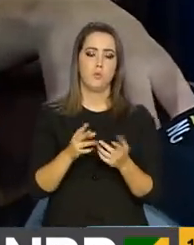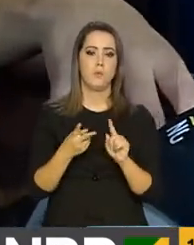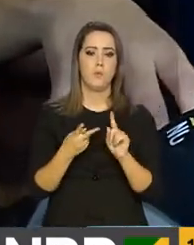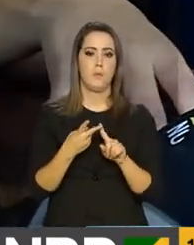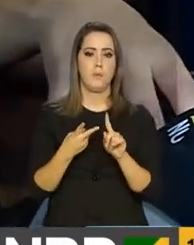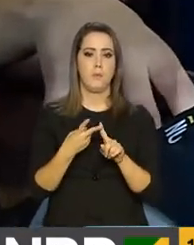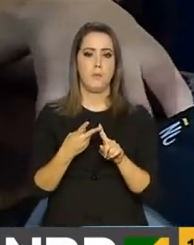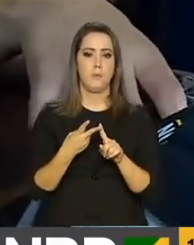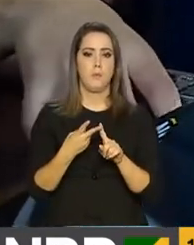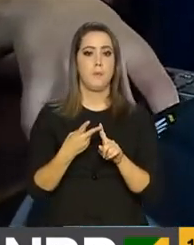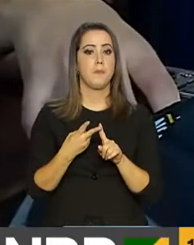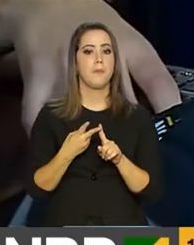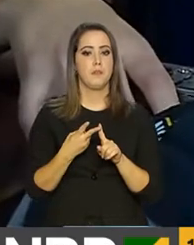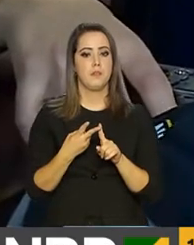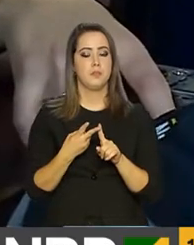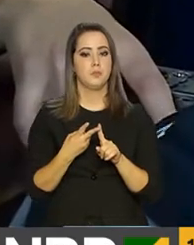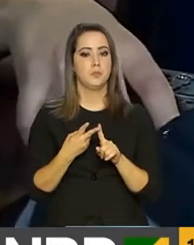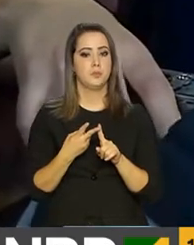segundo ponto,